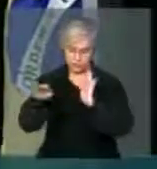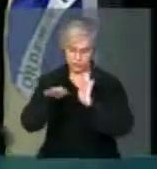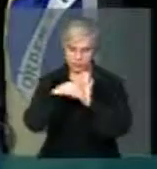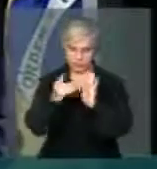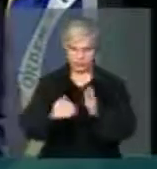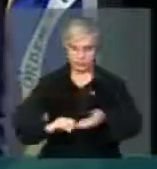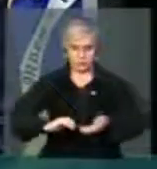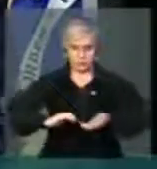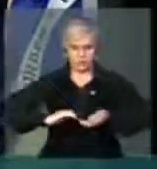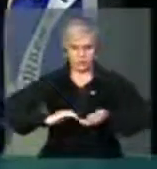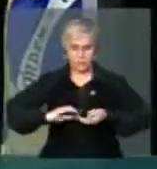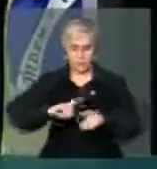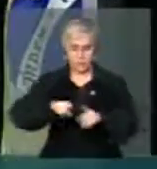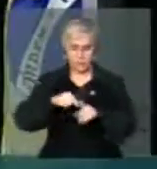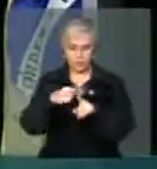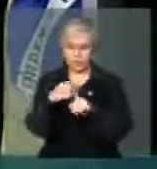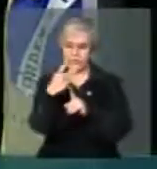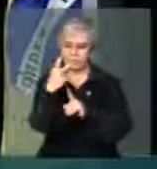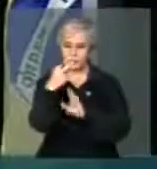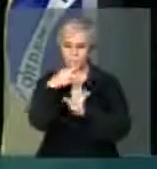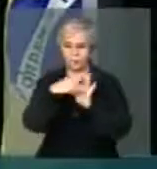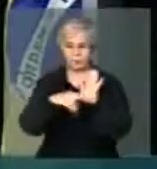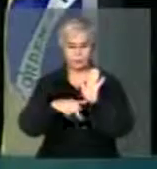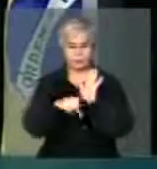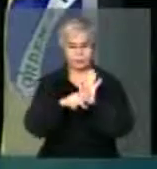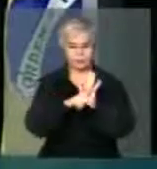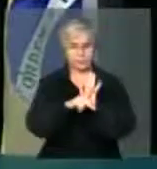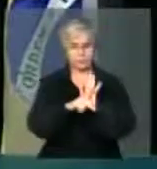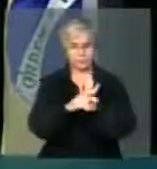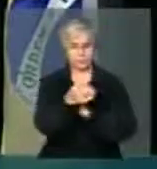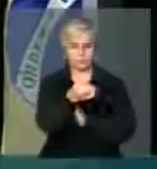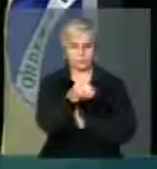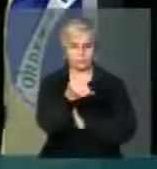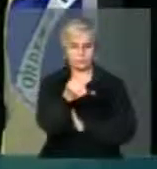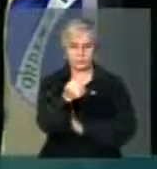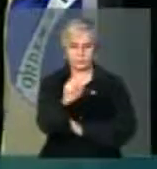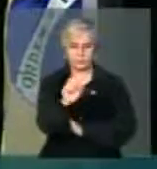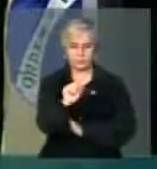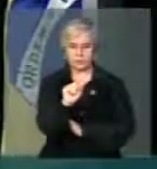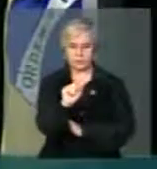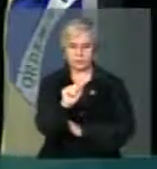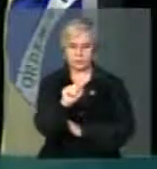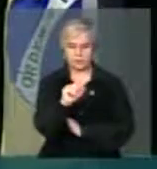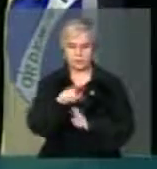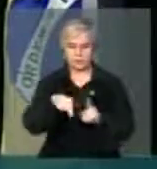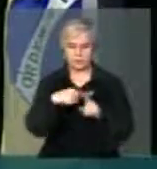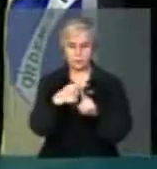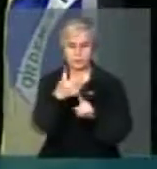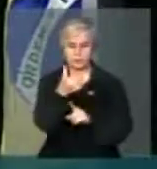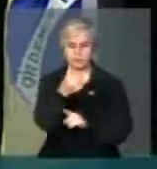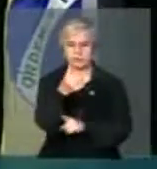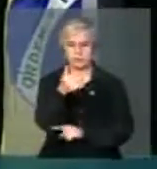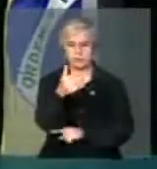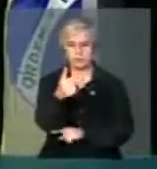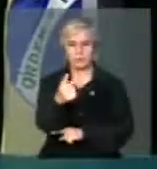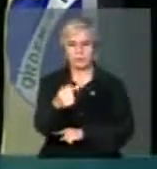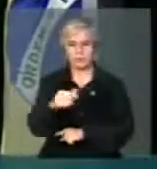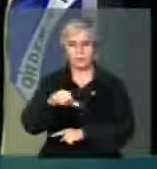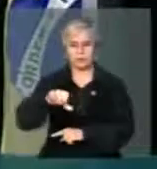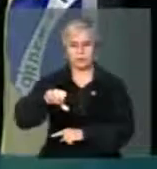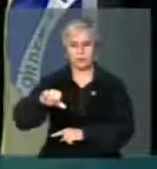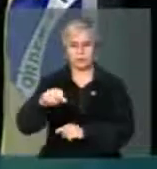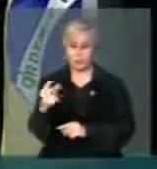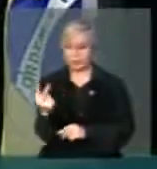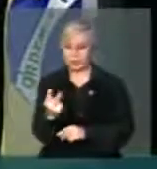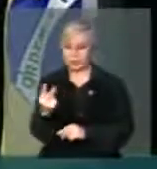Nacional, mais duas medidas provisórias, a 678 e a 679.